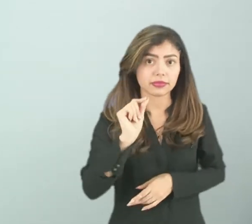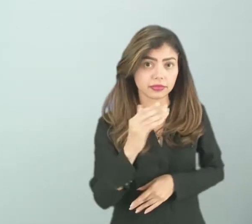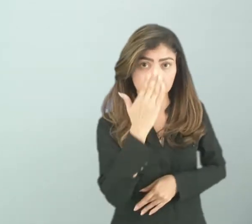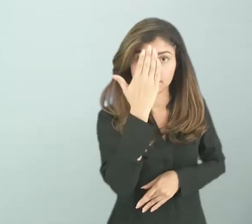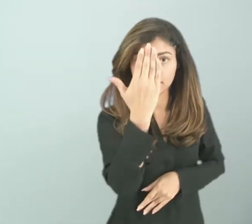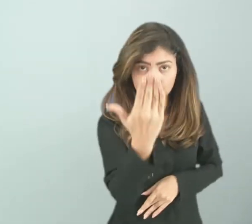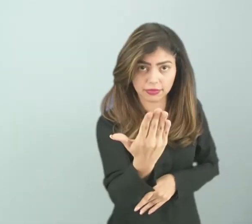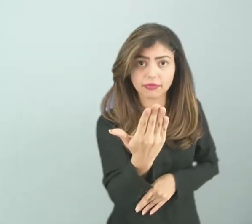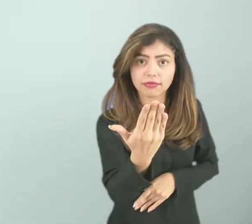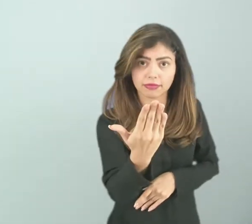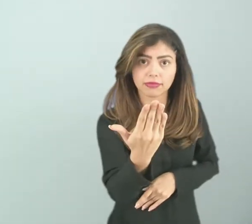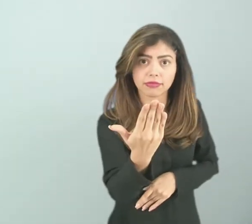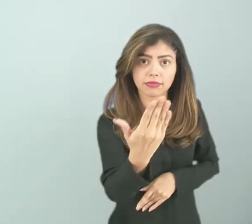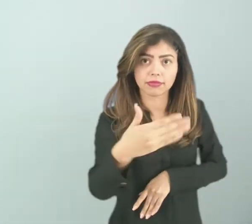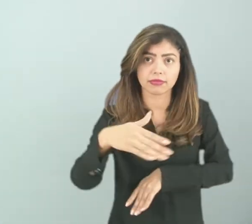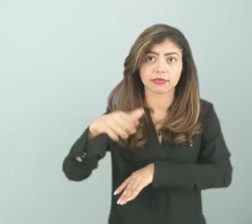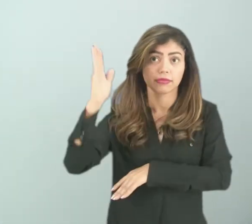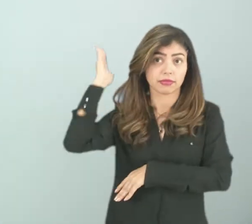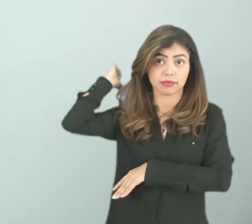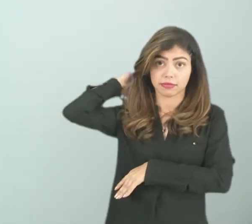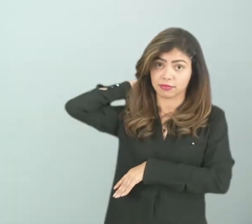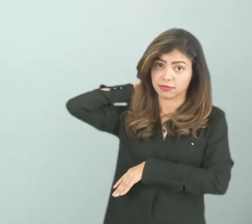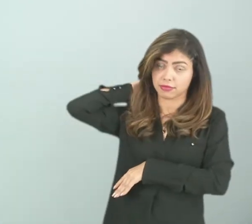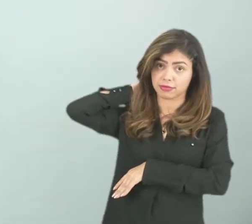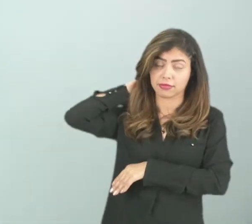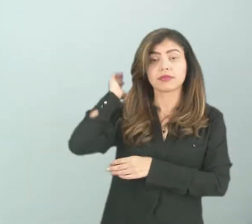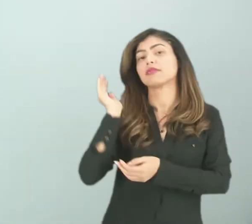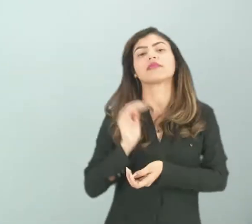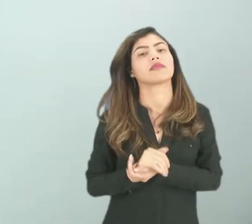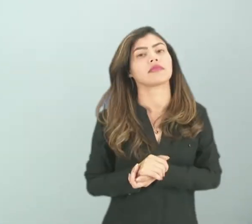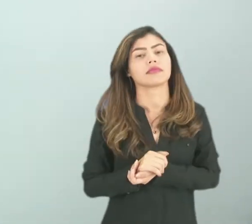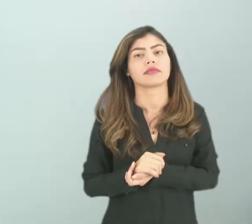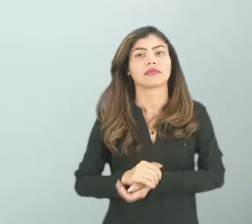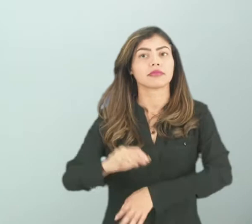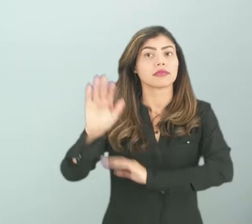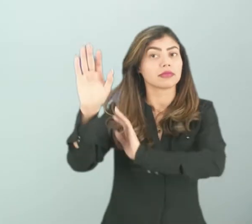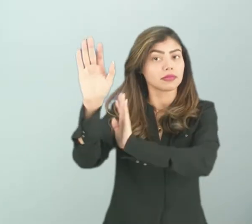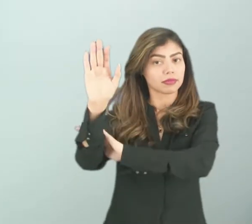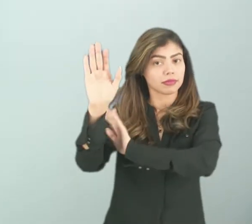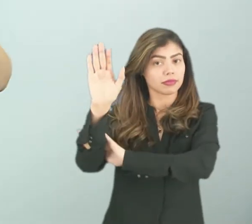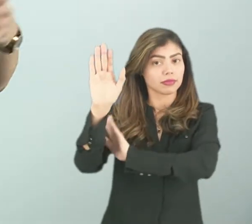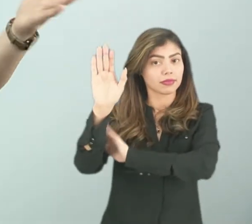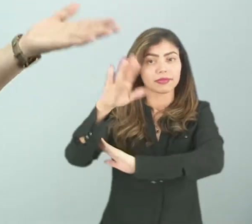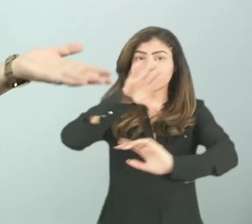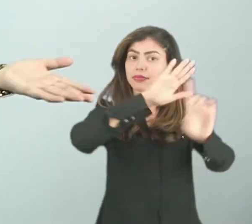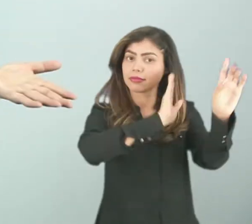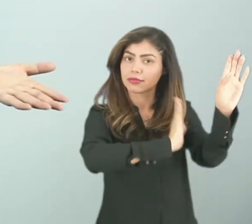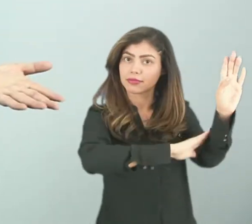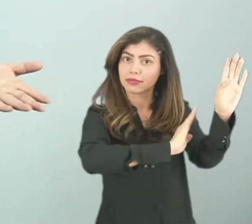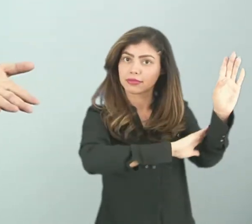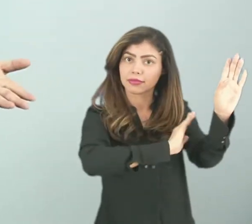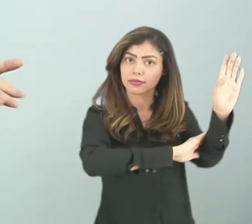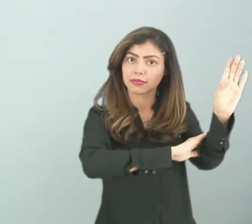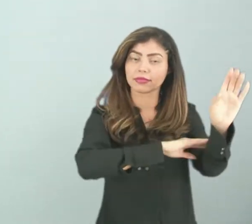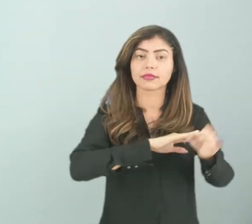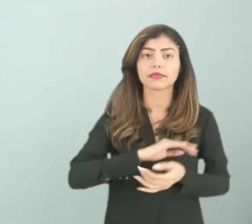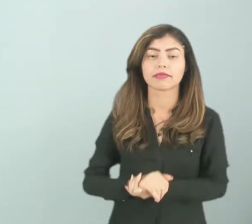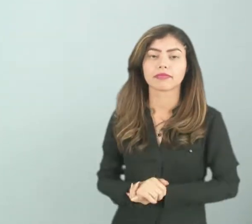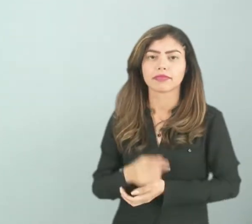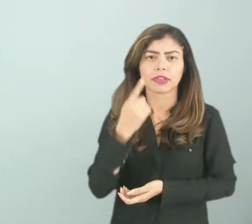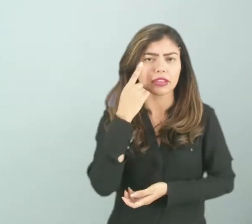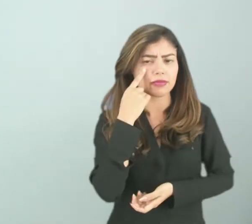sua frente? O que está atrás de você? Do seu lado direito e do seu lado esquerdo?